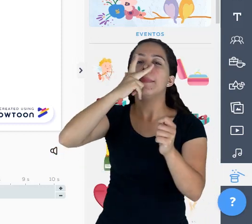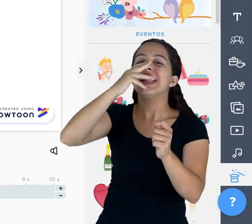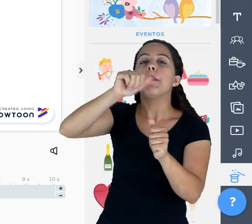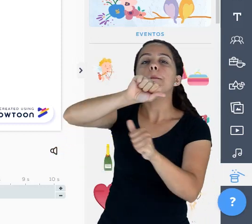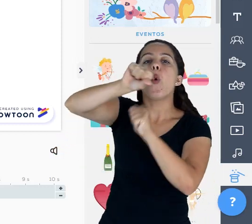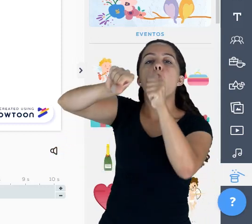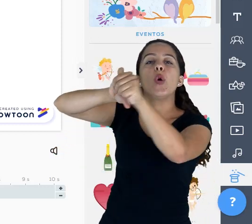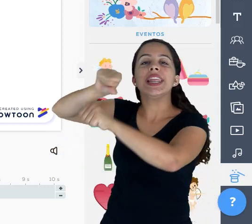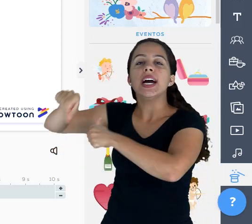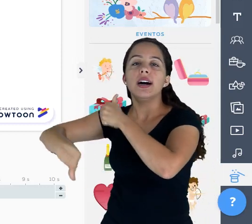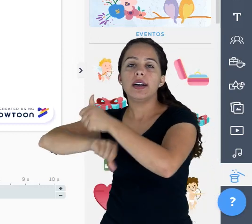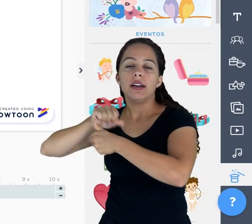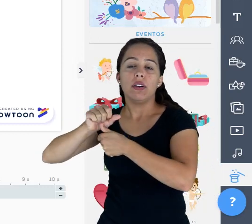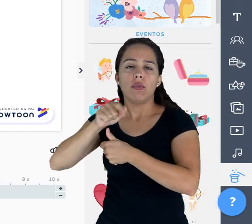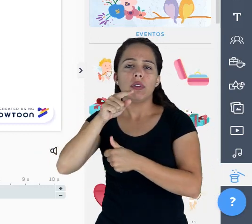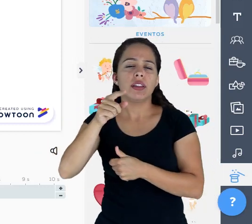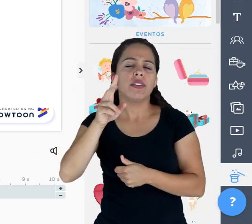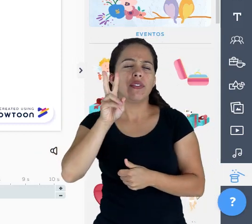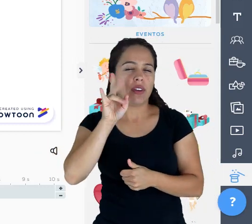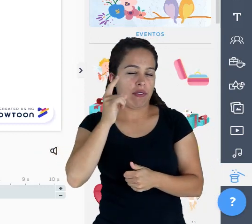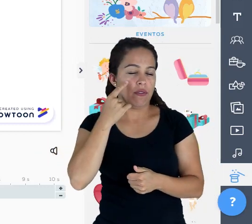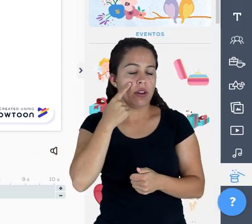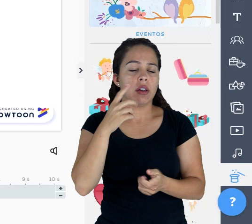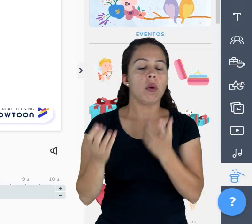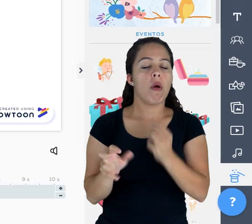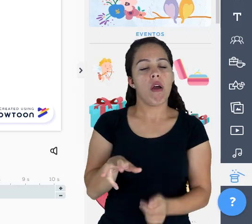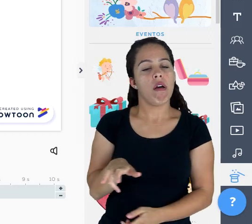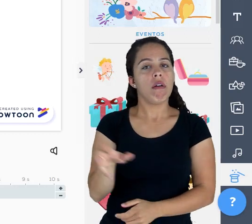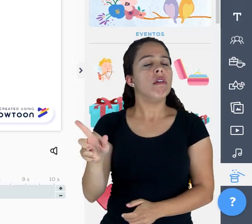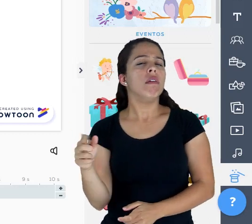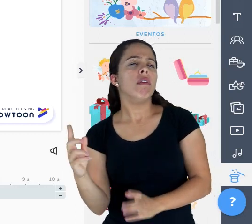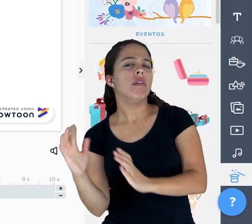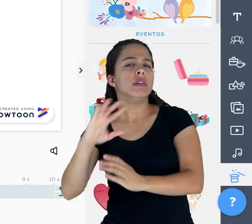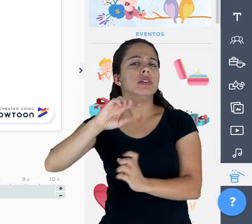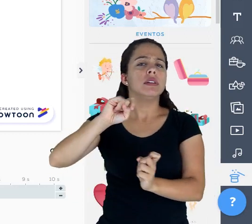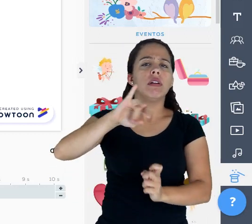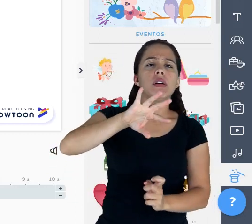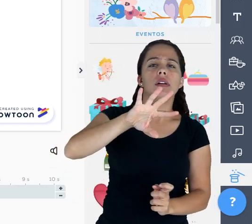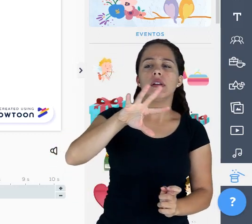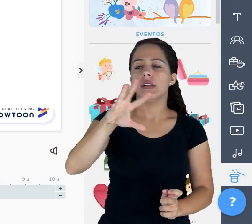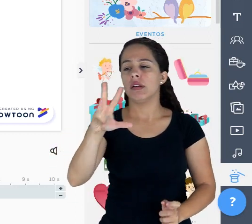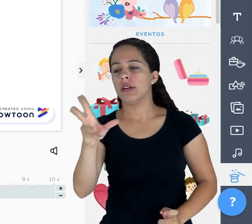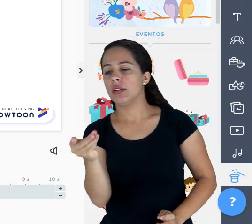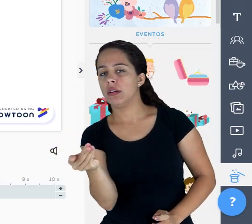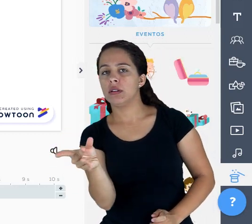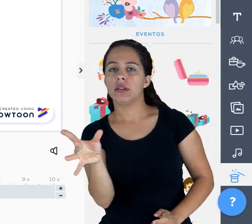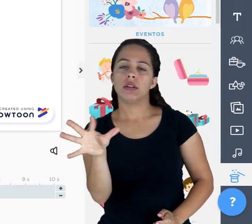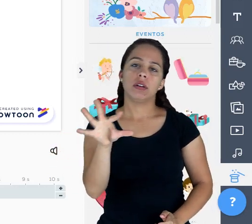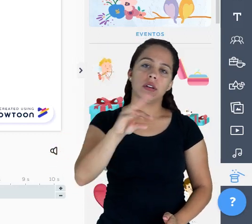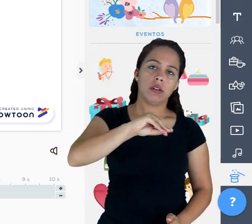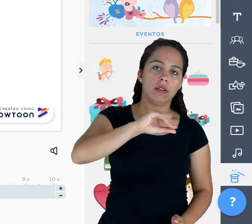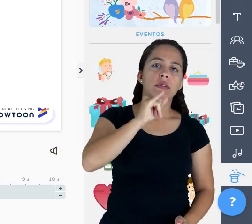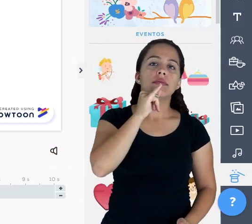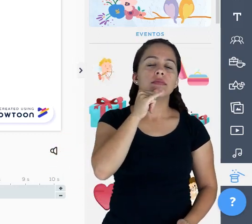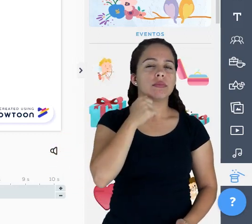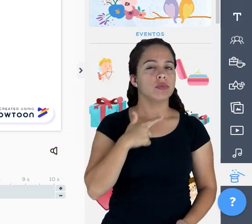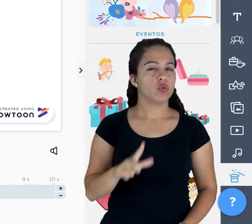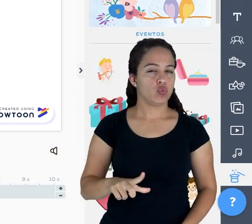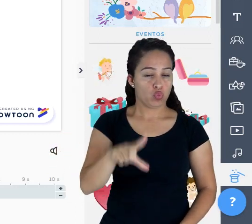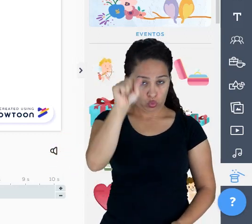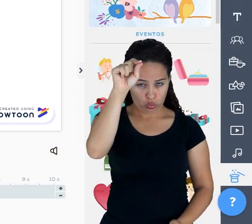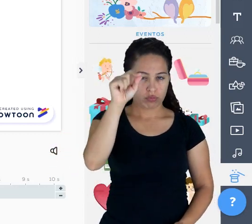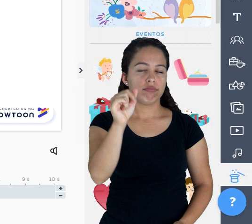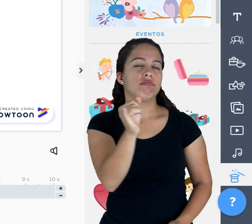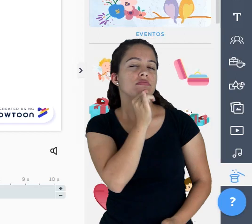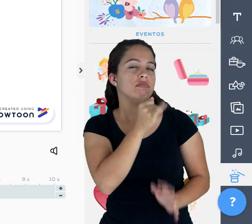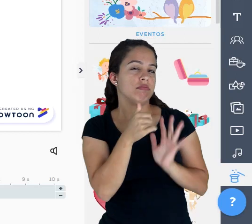quadrado a gente consegue ver como funciona a transição ea gente pode escolher escolhesse aqui